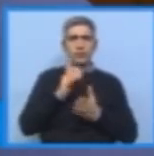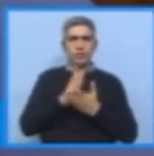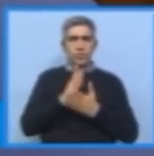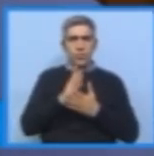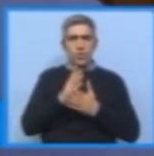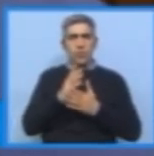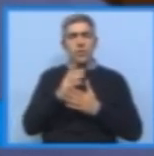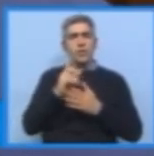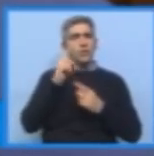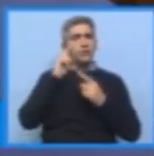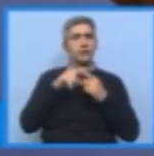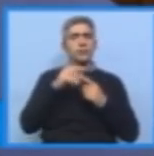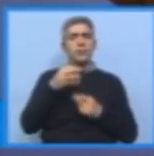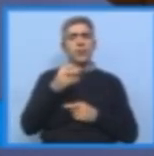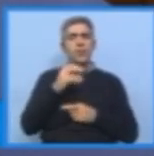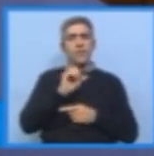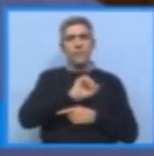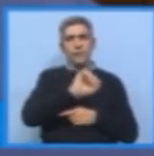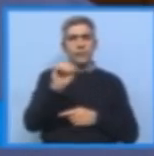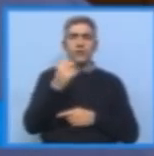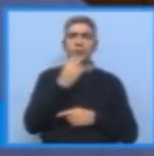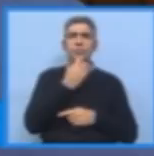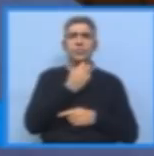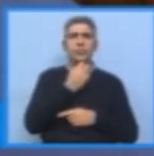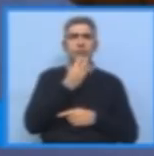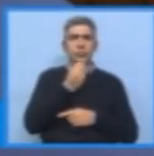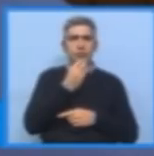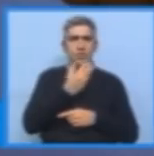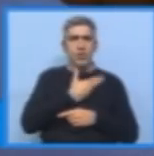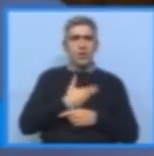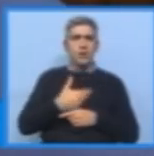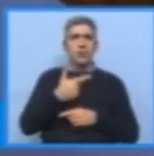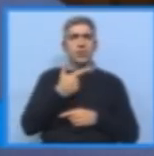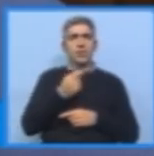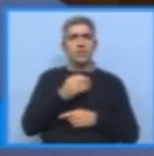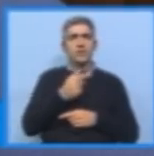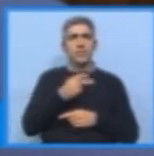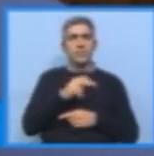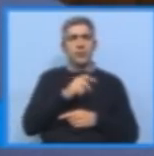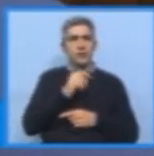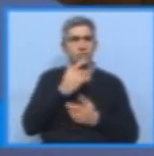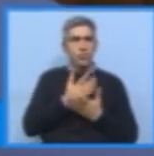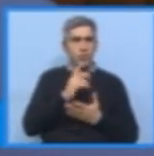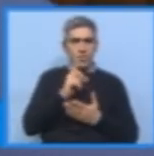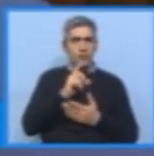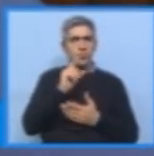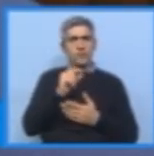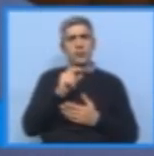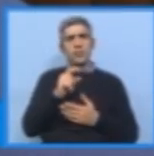apenas para aquele povo judaico, o povo do Antigo Testamento, digamos assim, mas, na